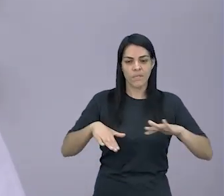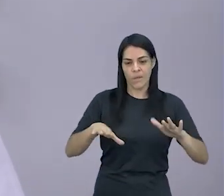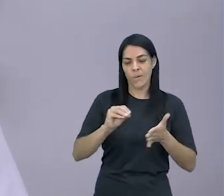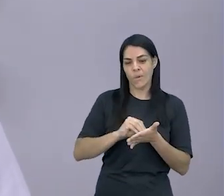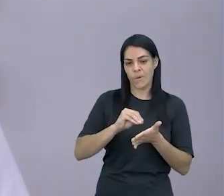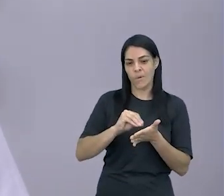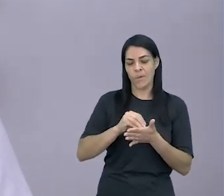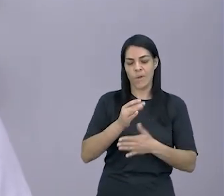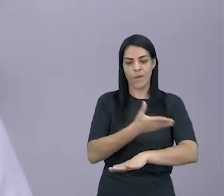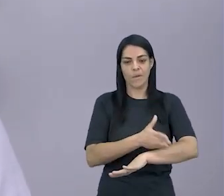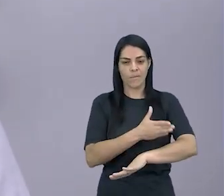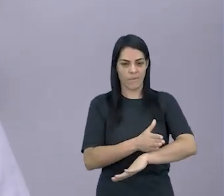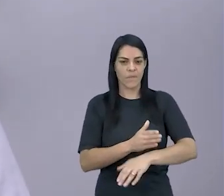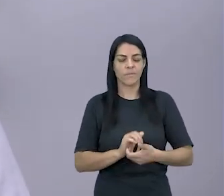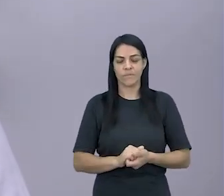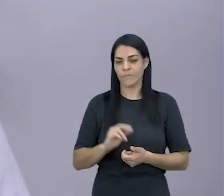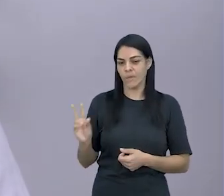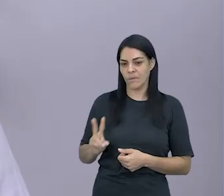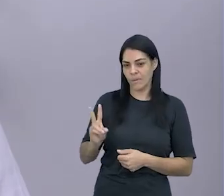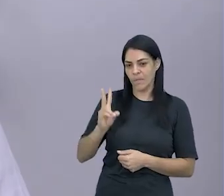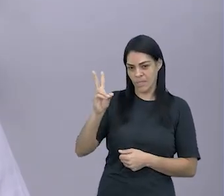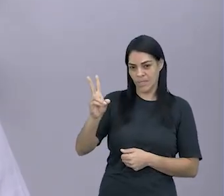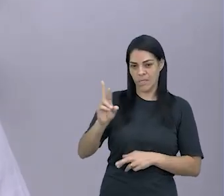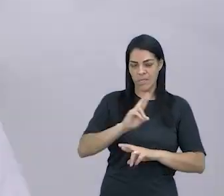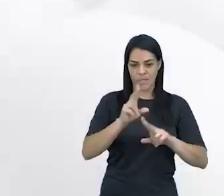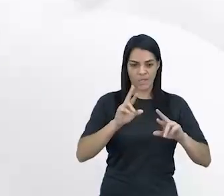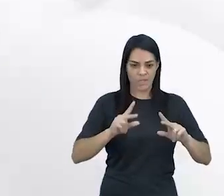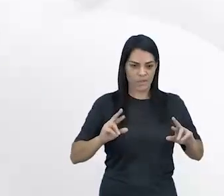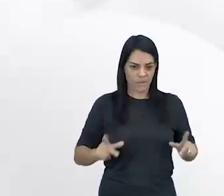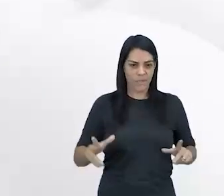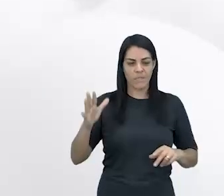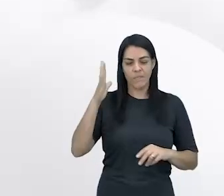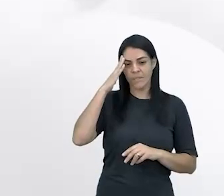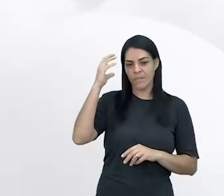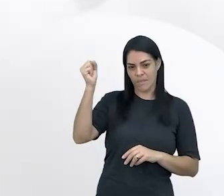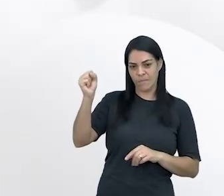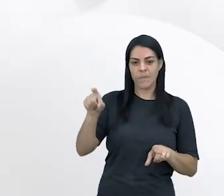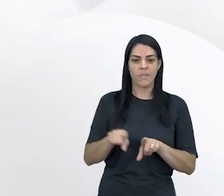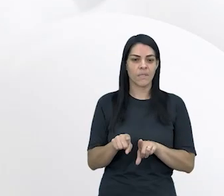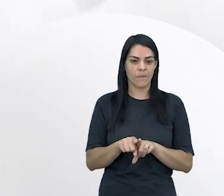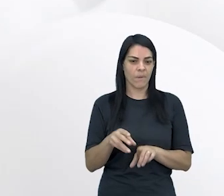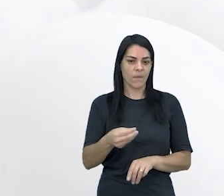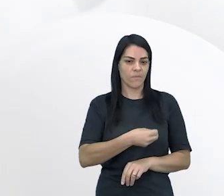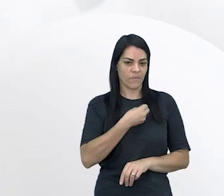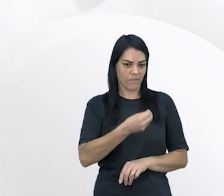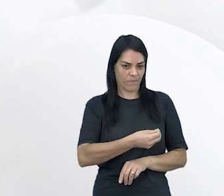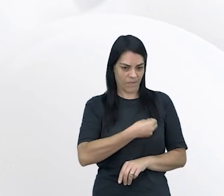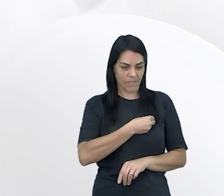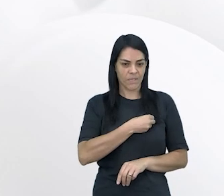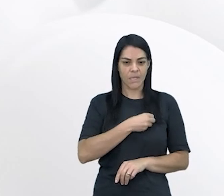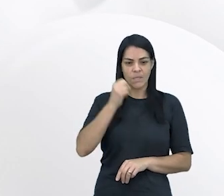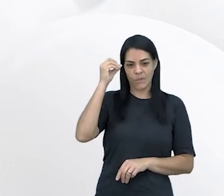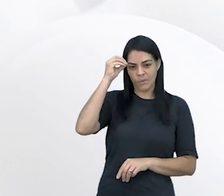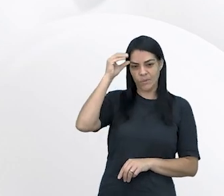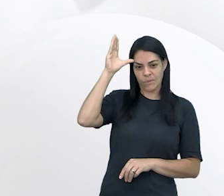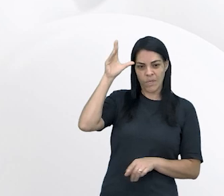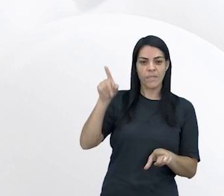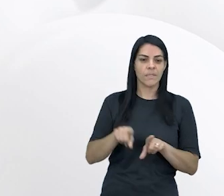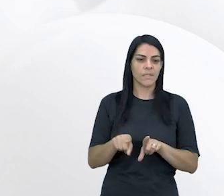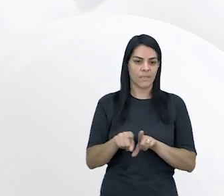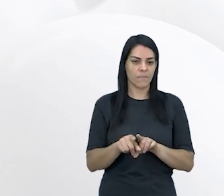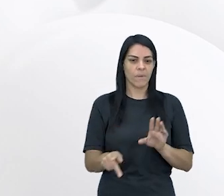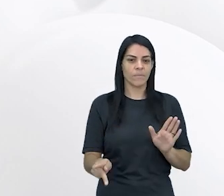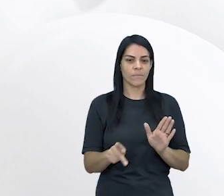em prática, né? Valorizar a diversidade de saberes, né? E vivências culturais e apropriar-se